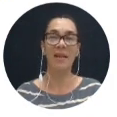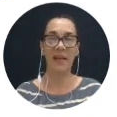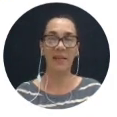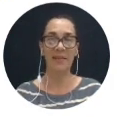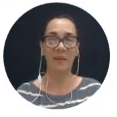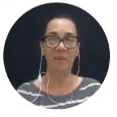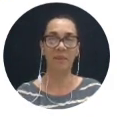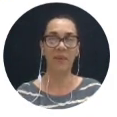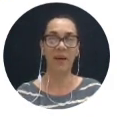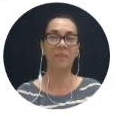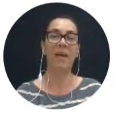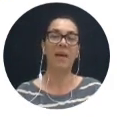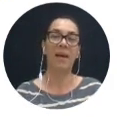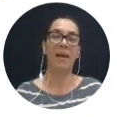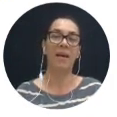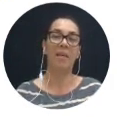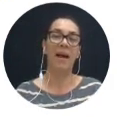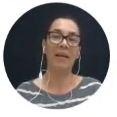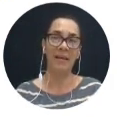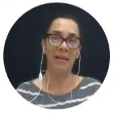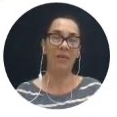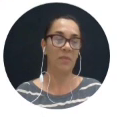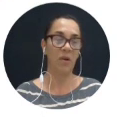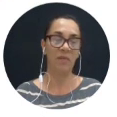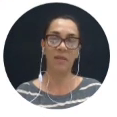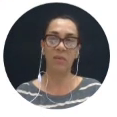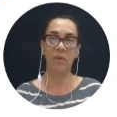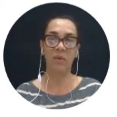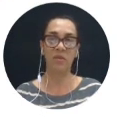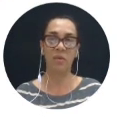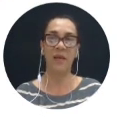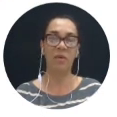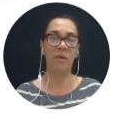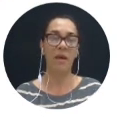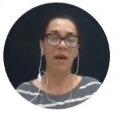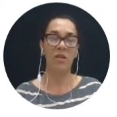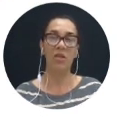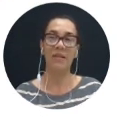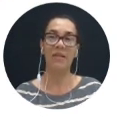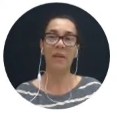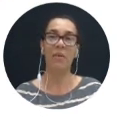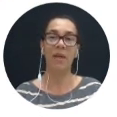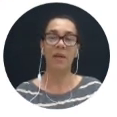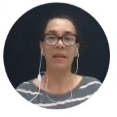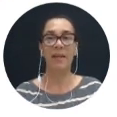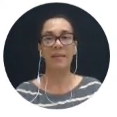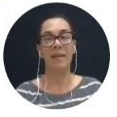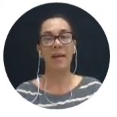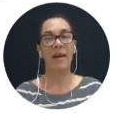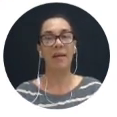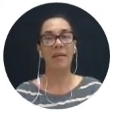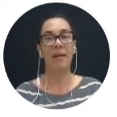sobre segmentação, tá? Analisando as provas, eu e o professor Pedro, a gente percebeu